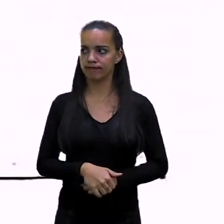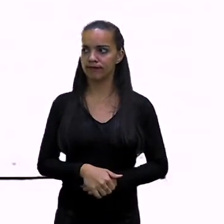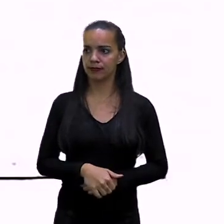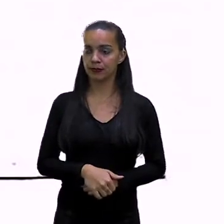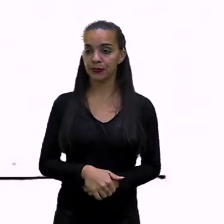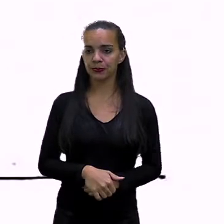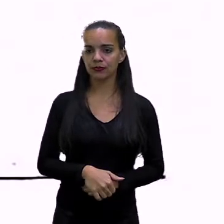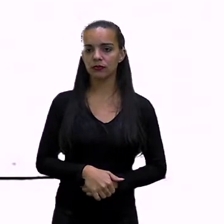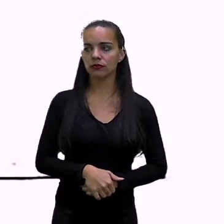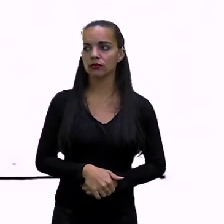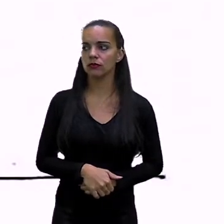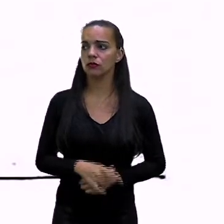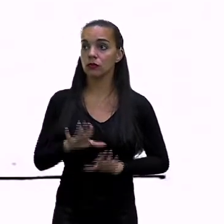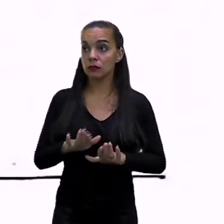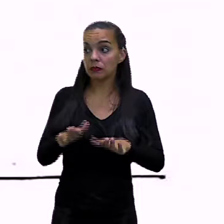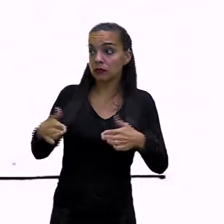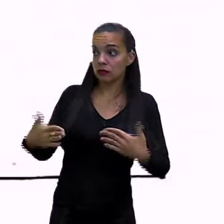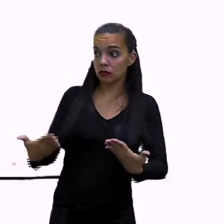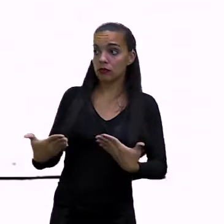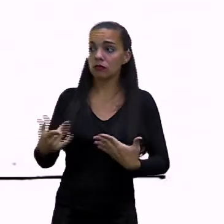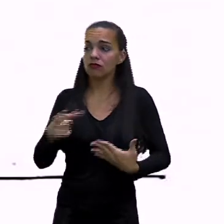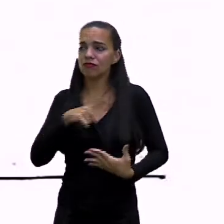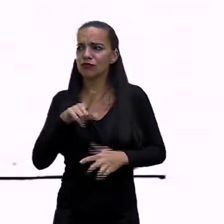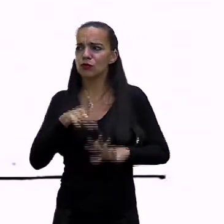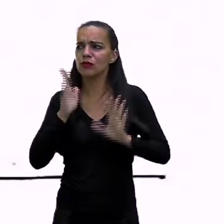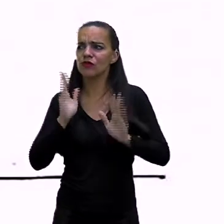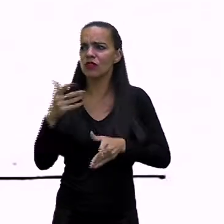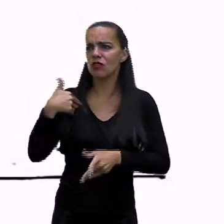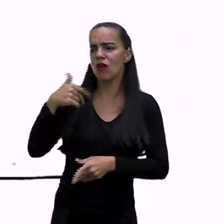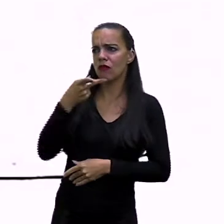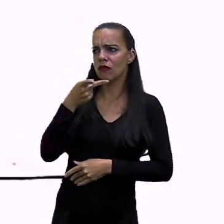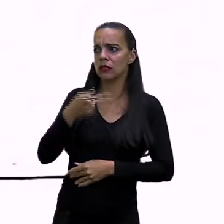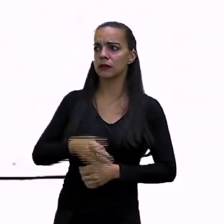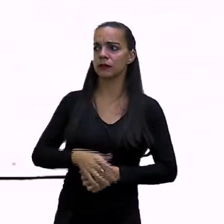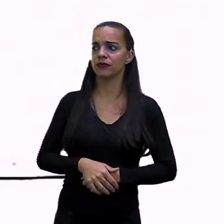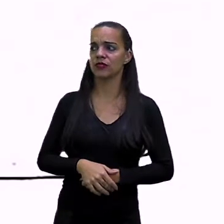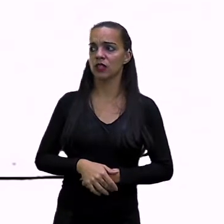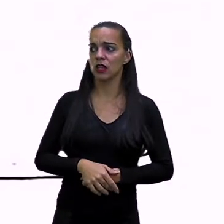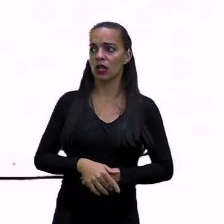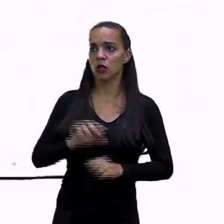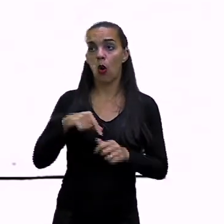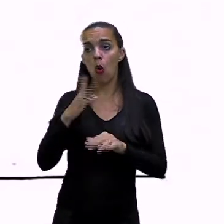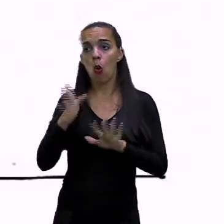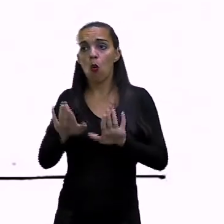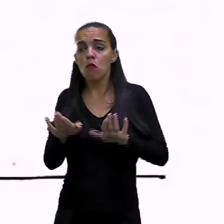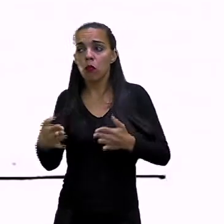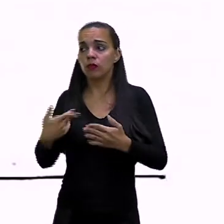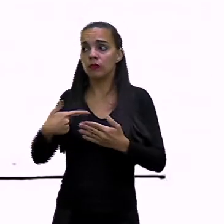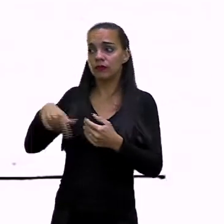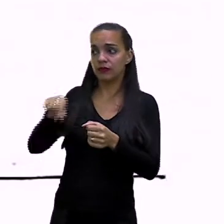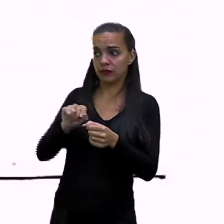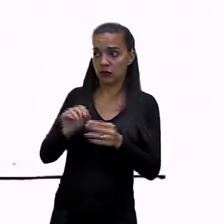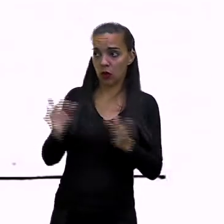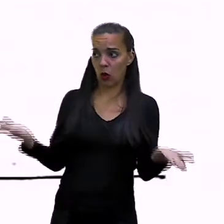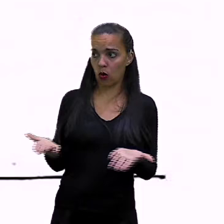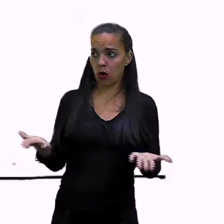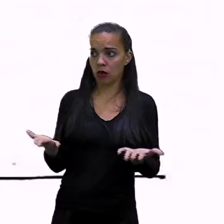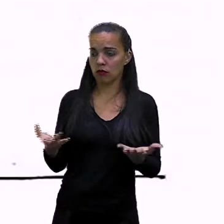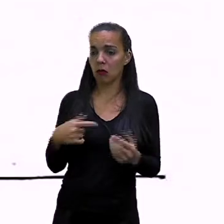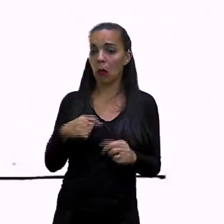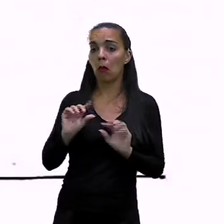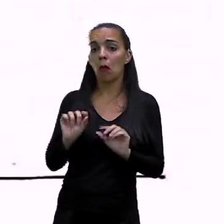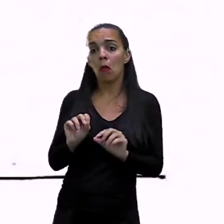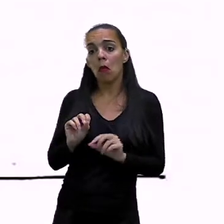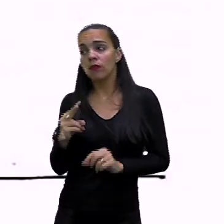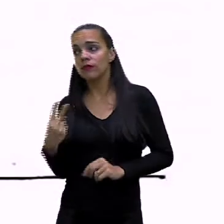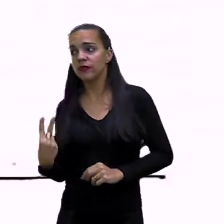veio para o Brasil. Então, Dom João VI disse o seguinte: ou a gente faz agora,